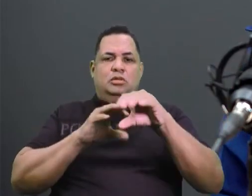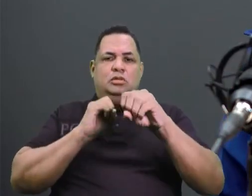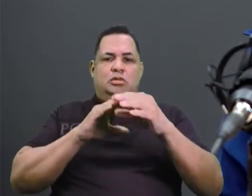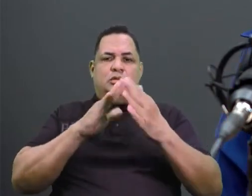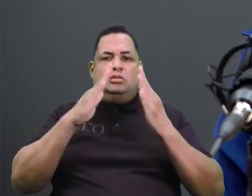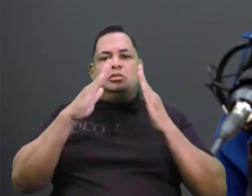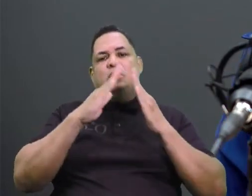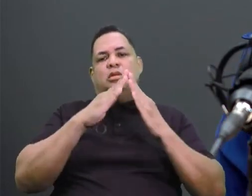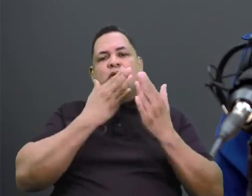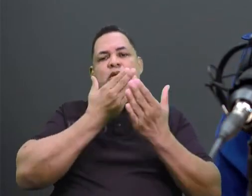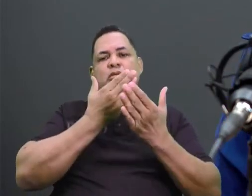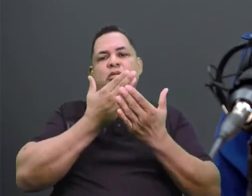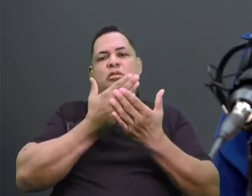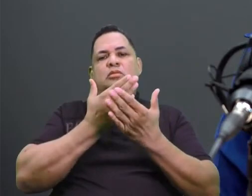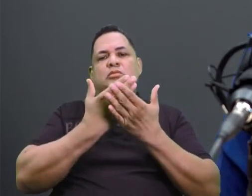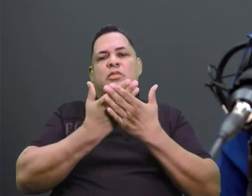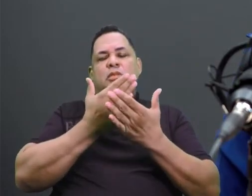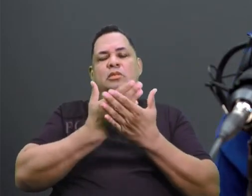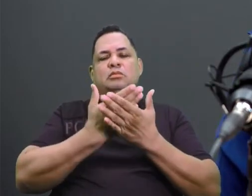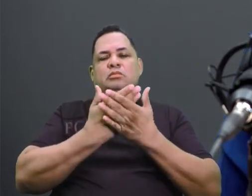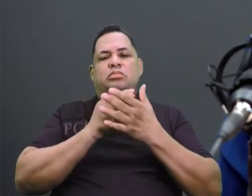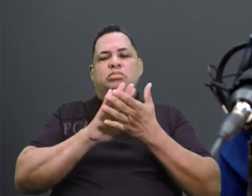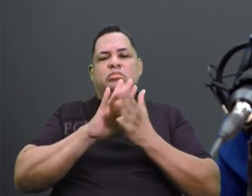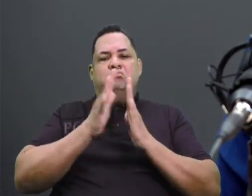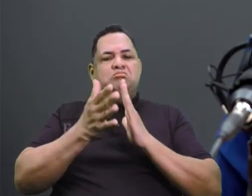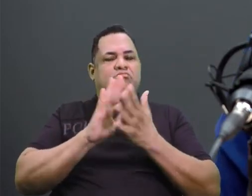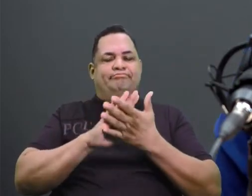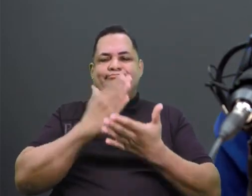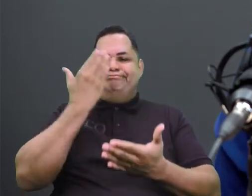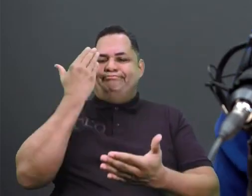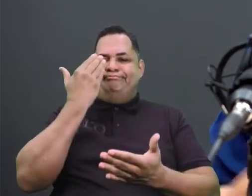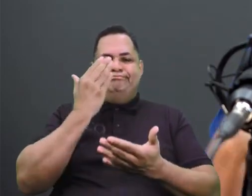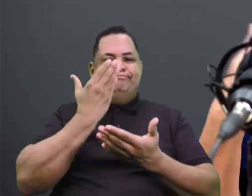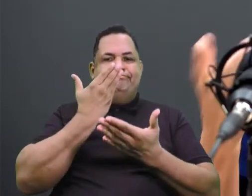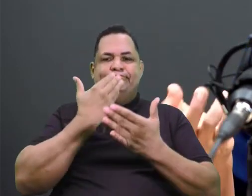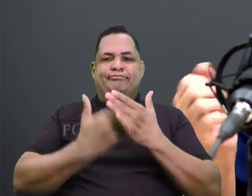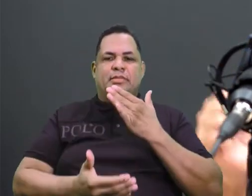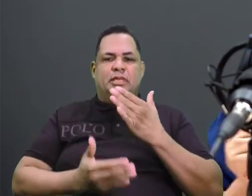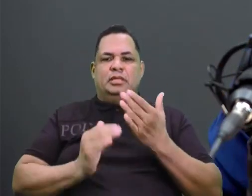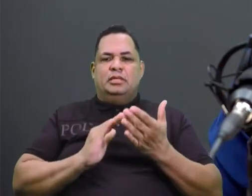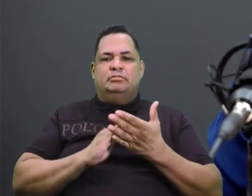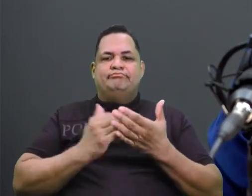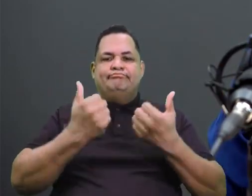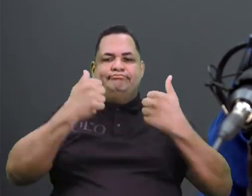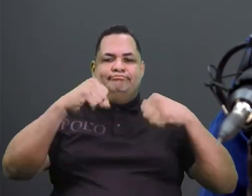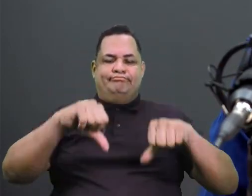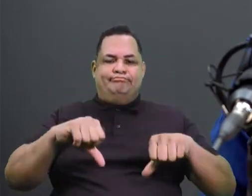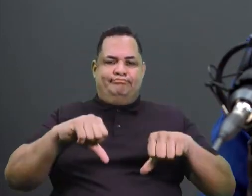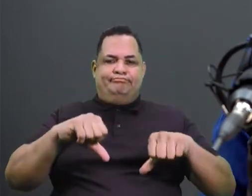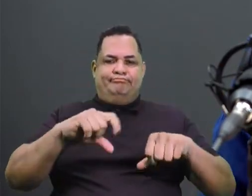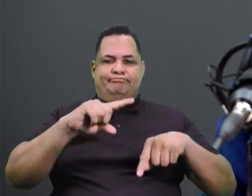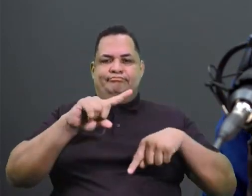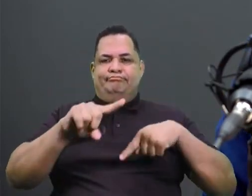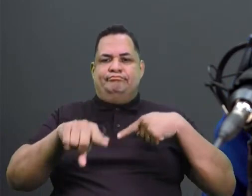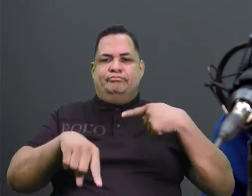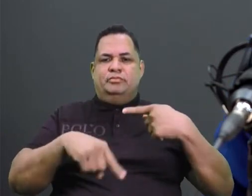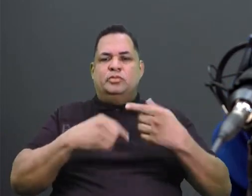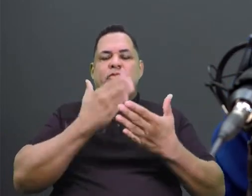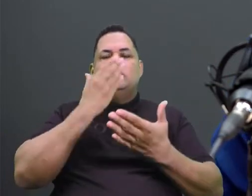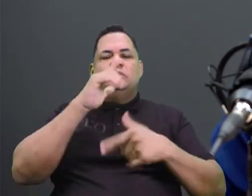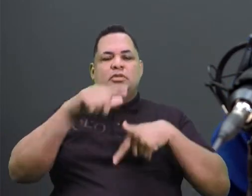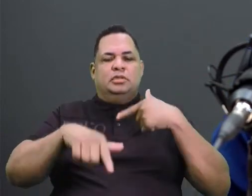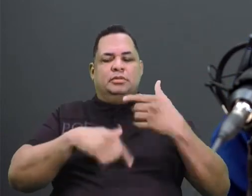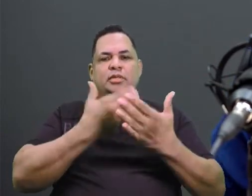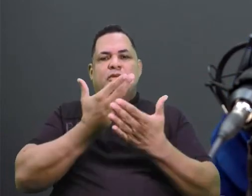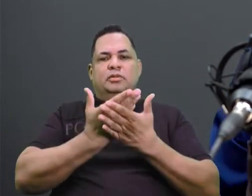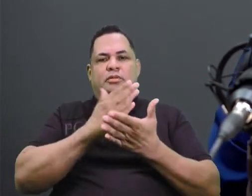as aulas em Libras. Ou seja, fracassou. E aí que eu fui atuar como intérprete,